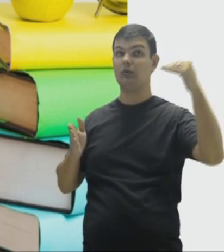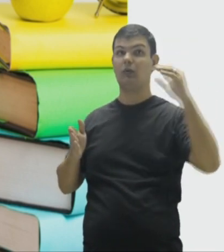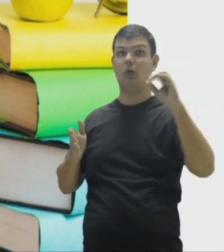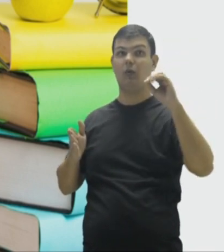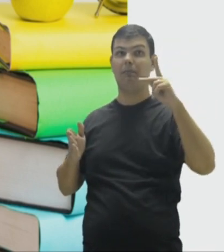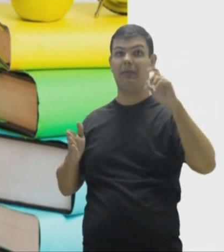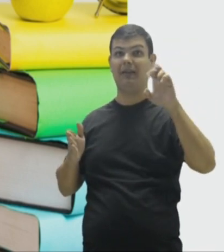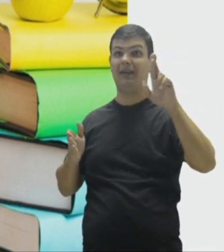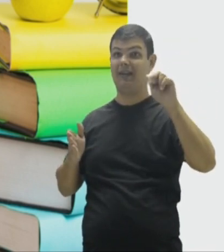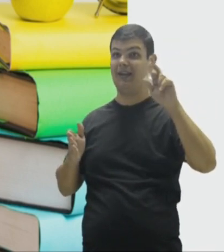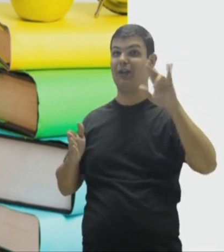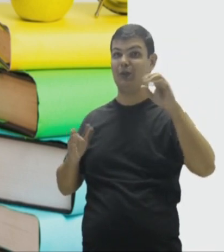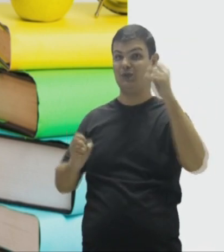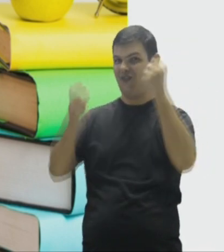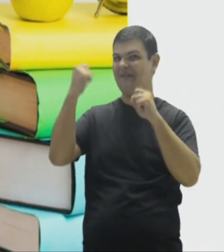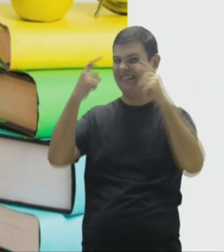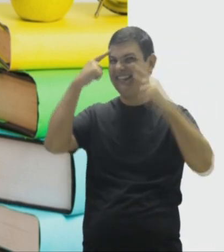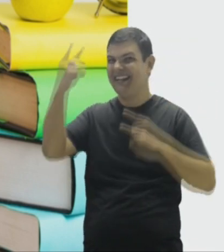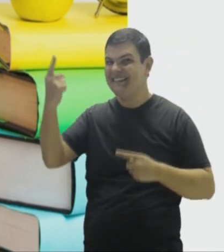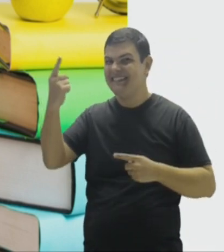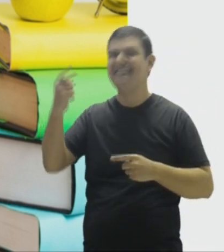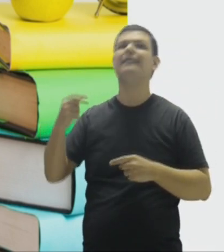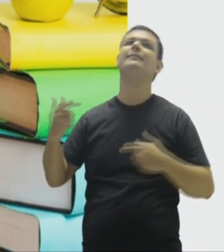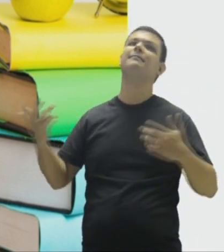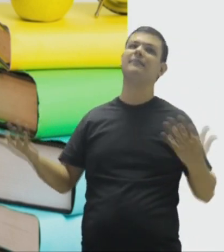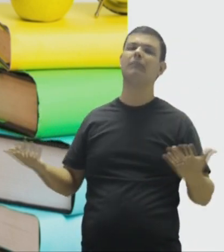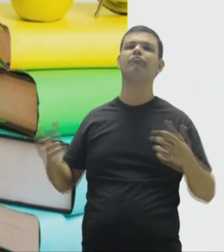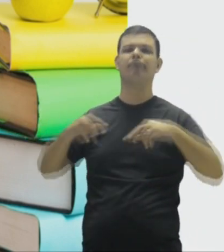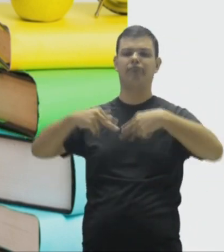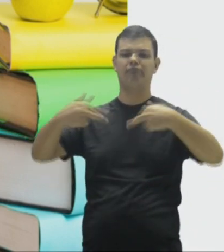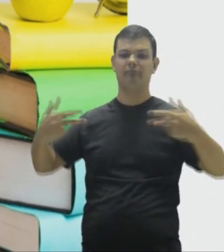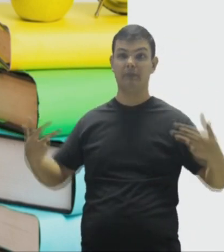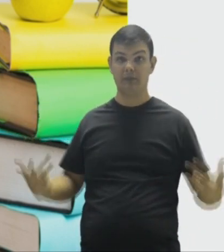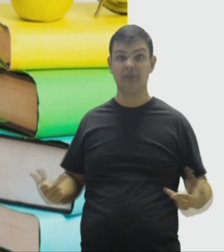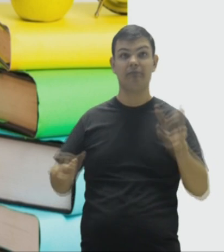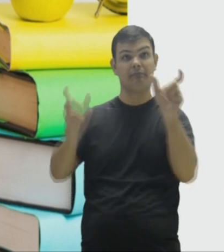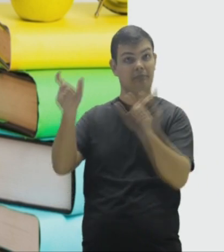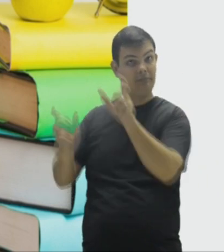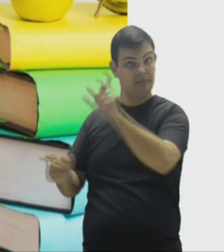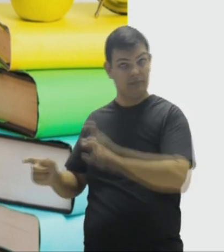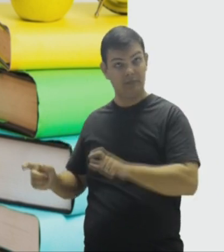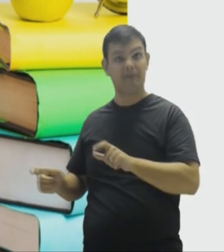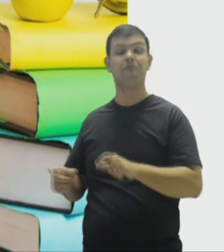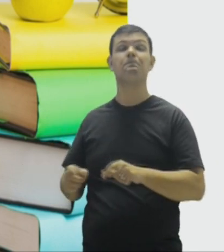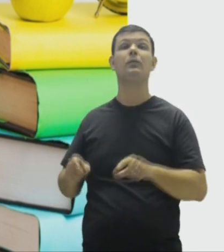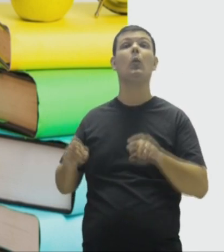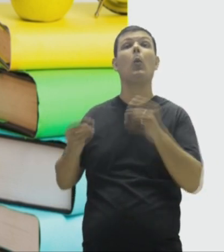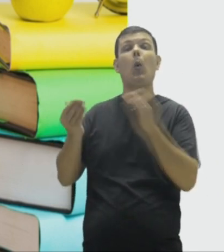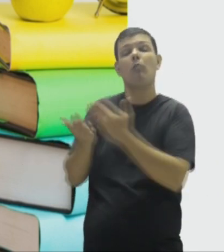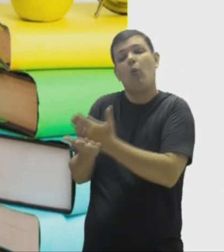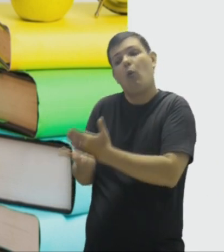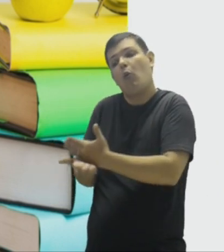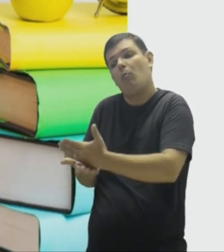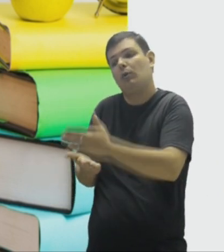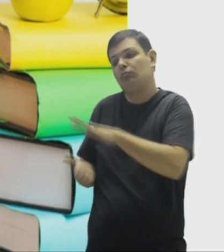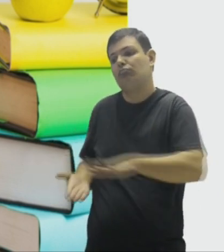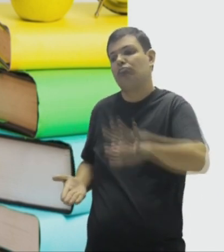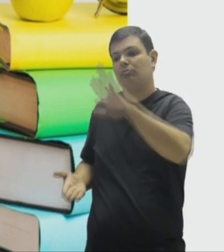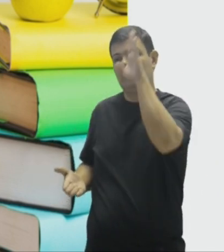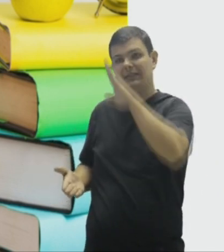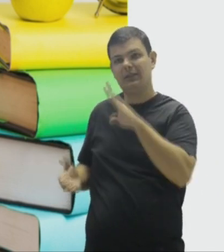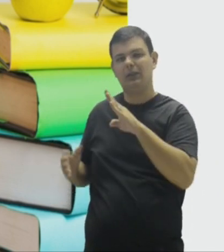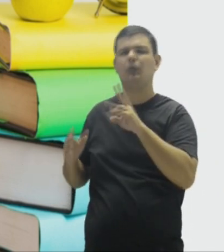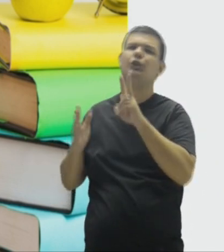Amaral, falamos sobre diversidade étnica, sobre a formação étnica do Brasil,